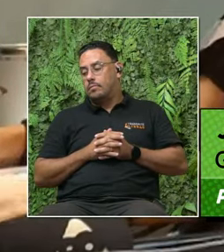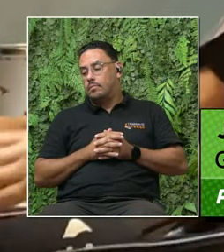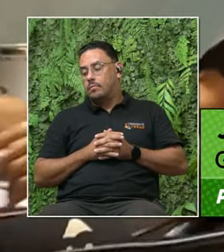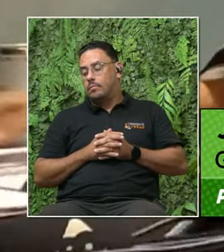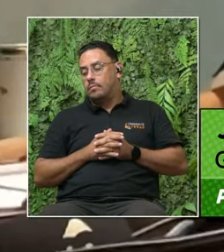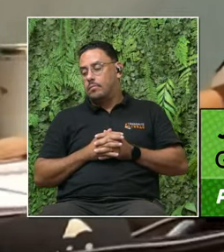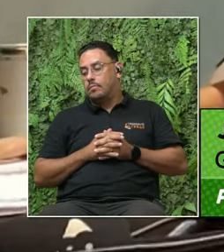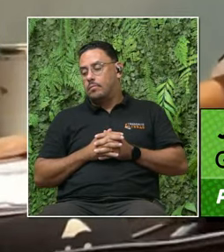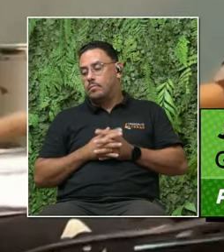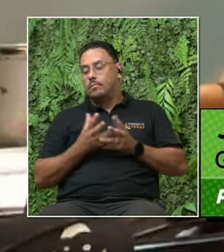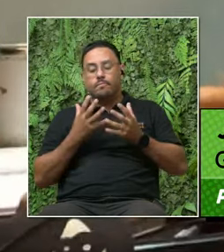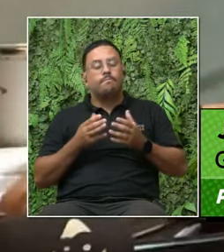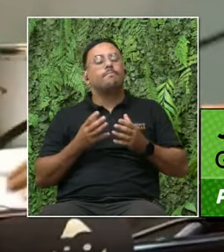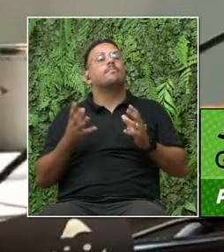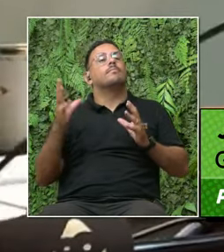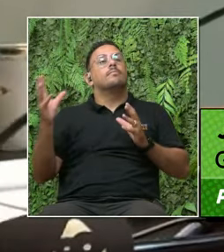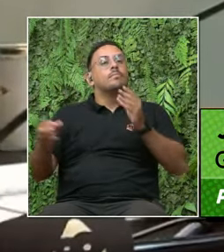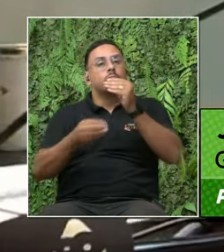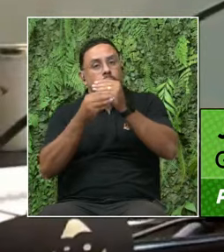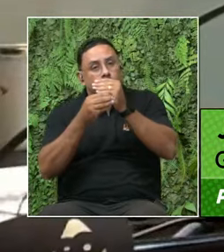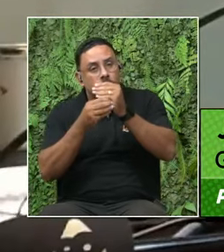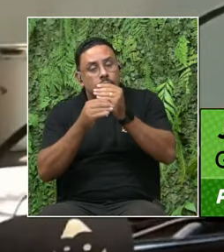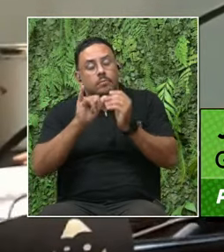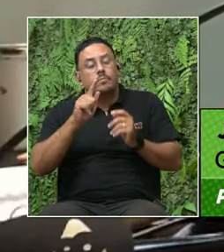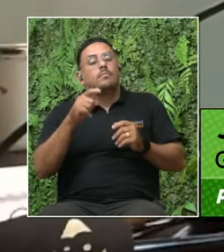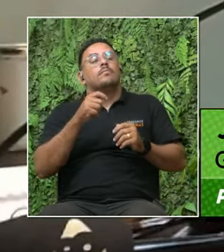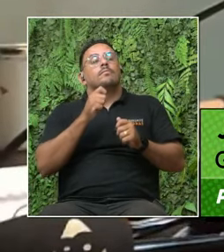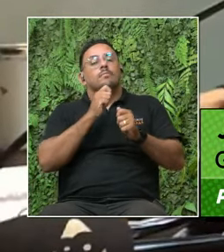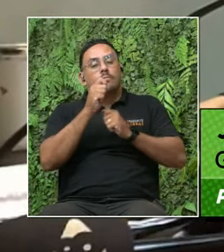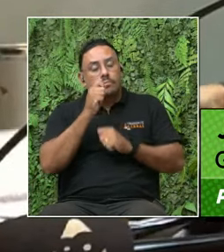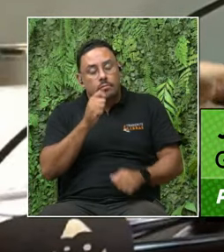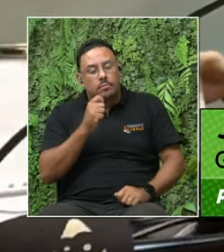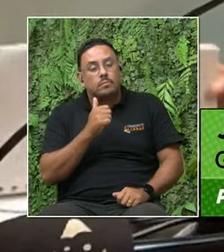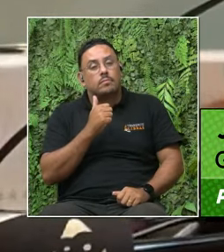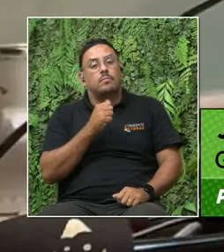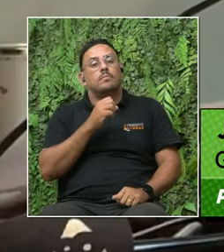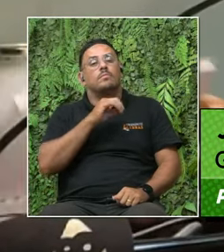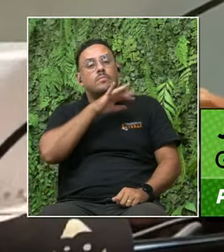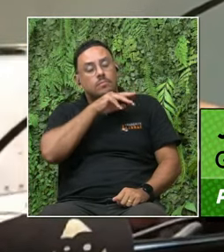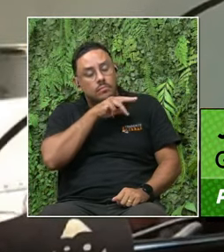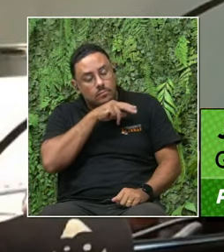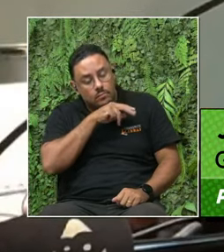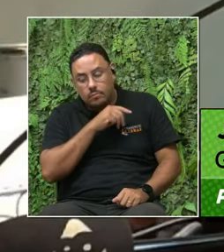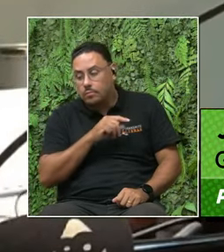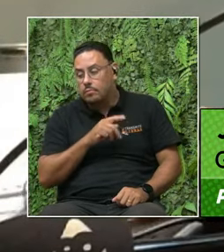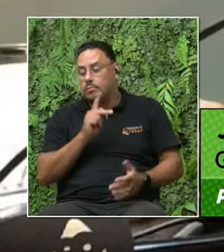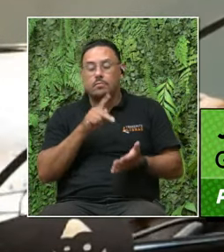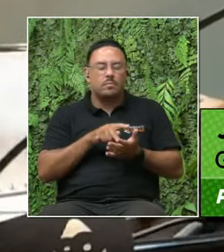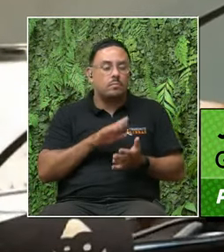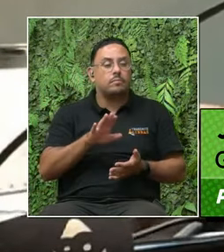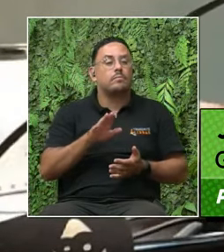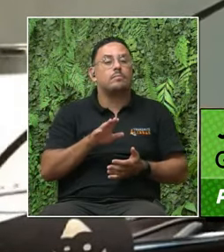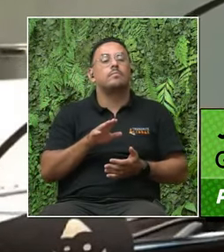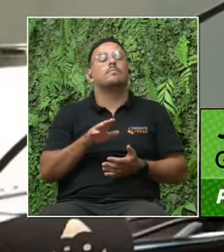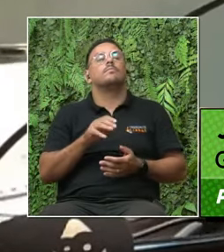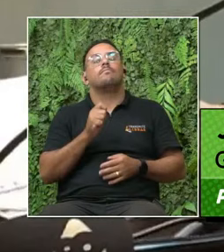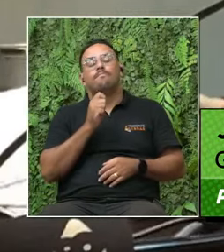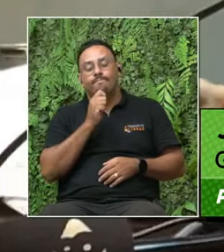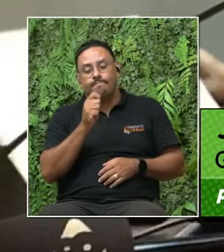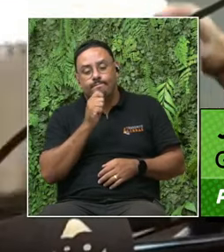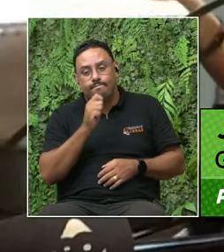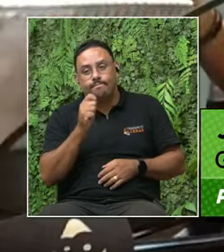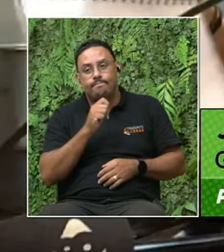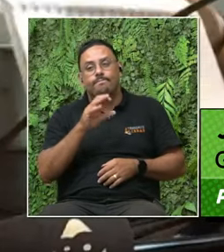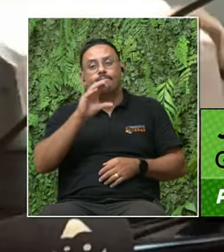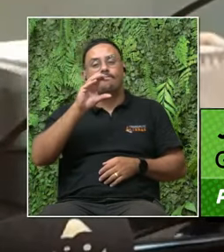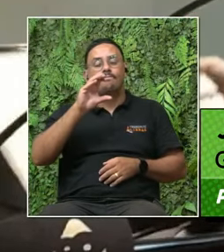hum eu só queria completar porque o uin falou aí de entrevista bosta do Felipão tem razão mas as entrevistas do também eram bem bosta